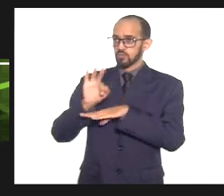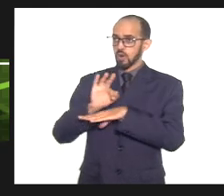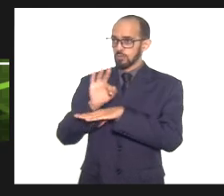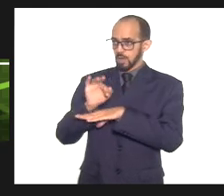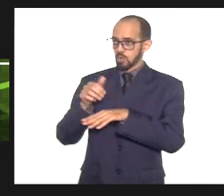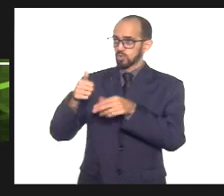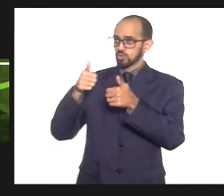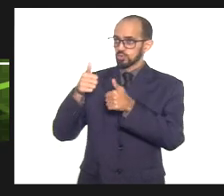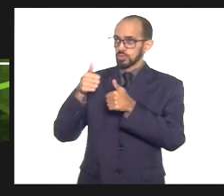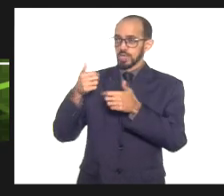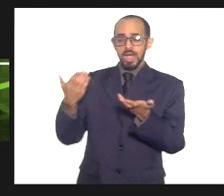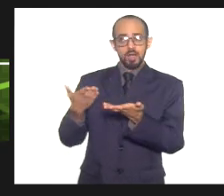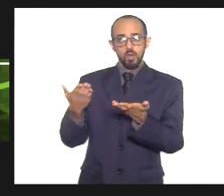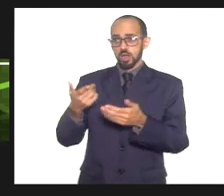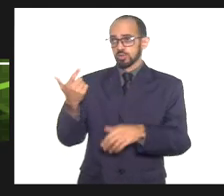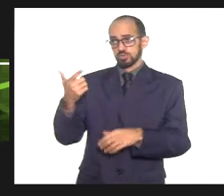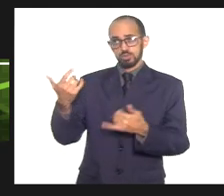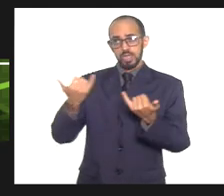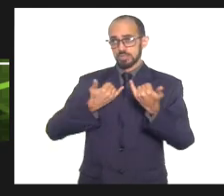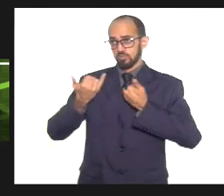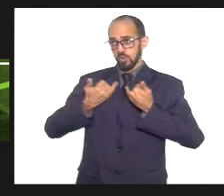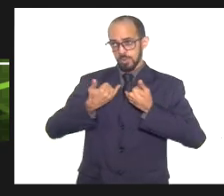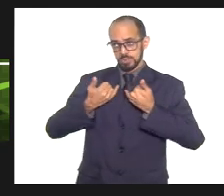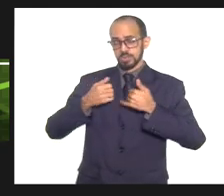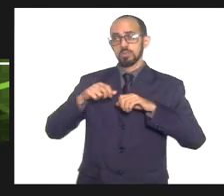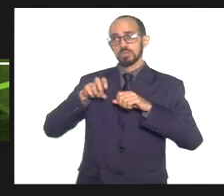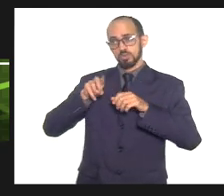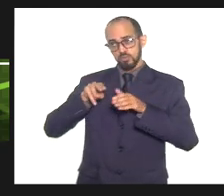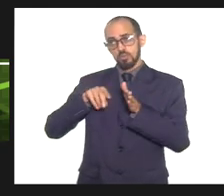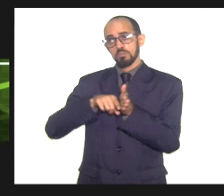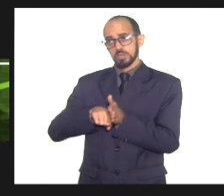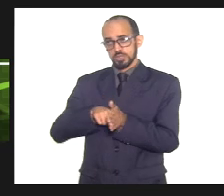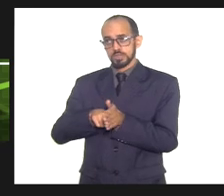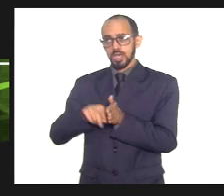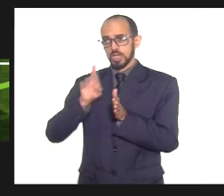informação pessoalmente no momento, mas vamos providenciar. Bom,